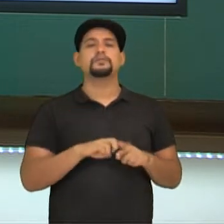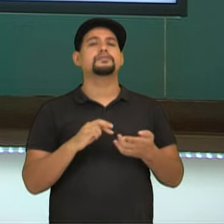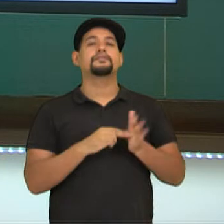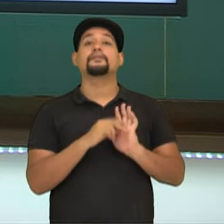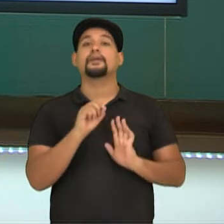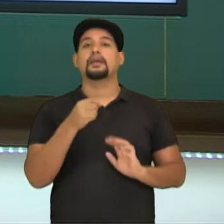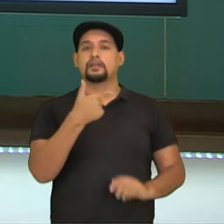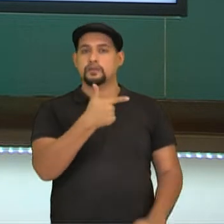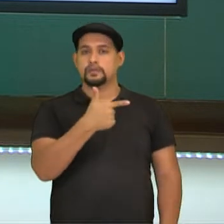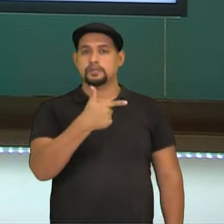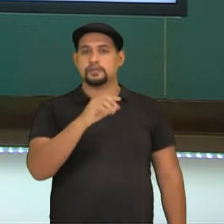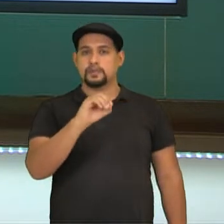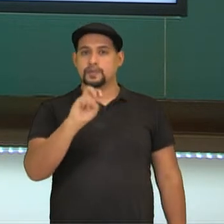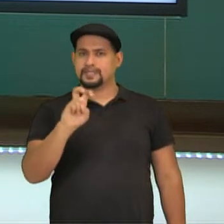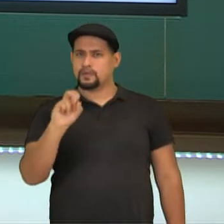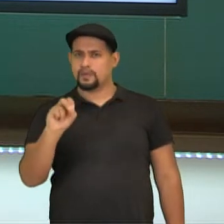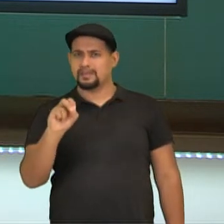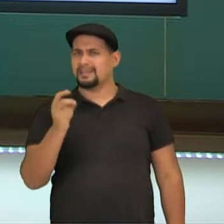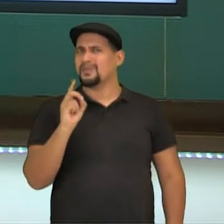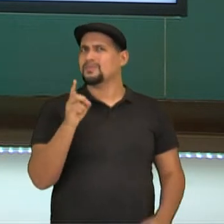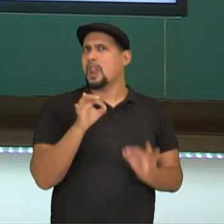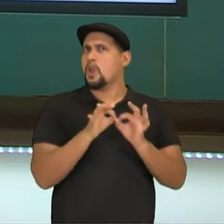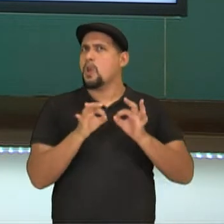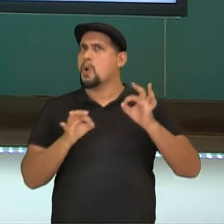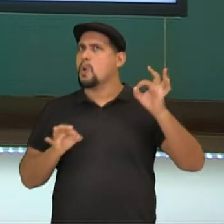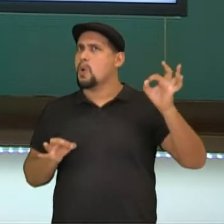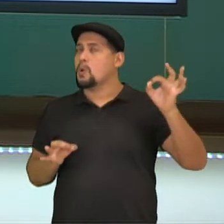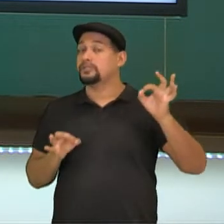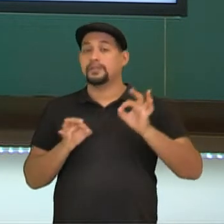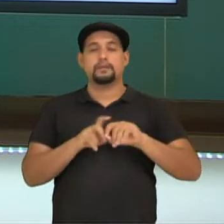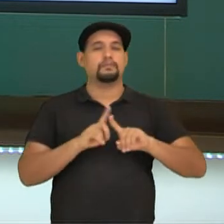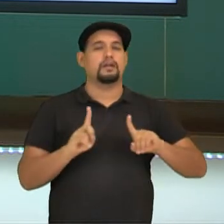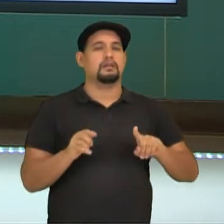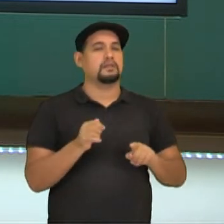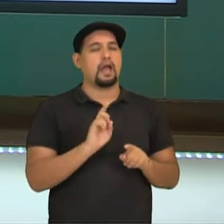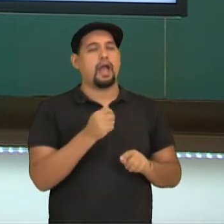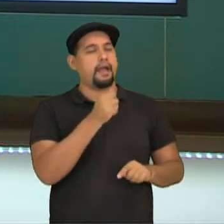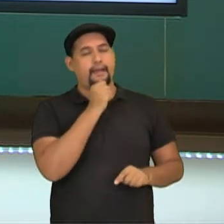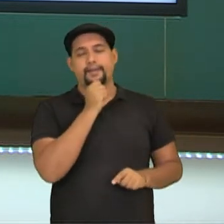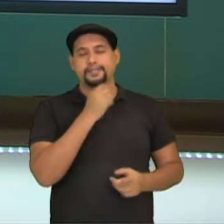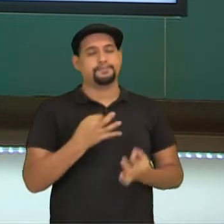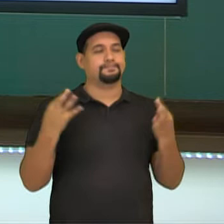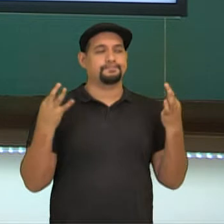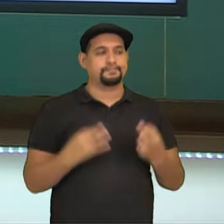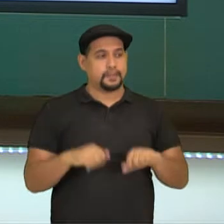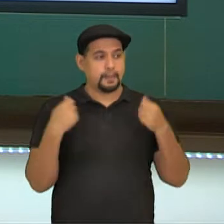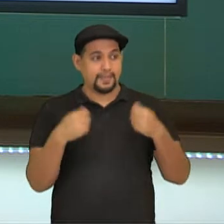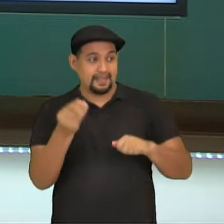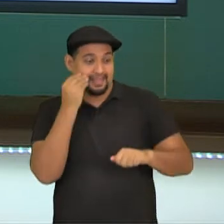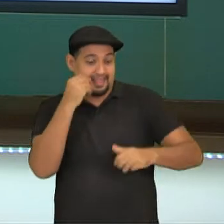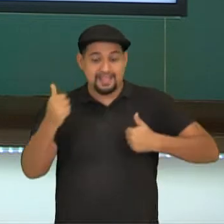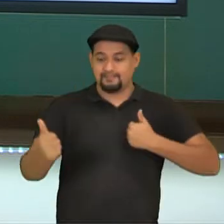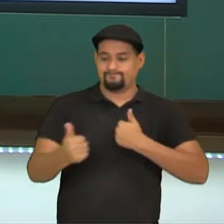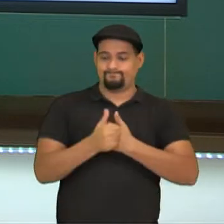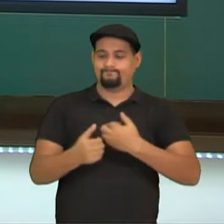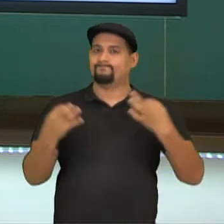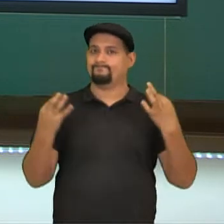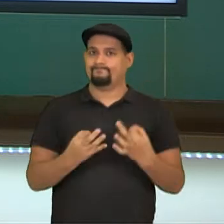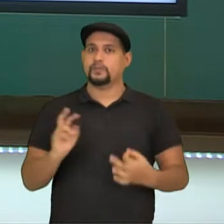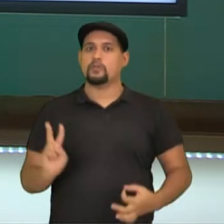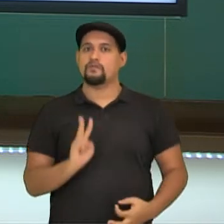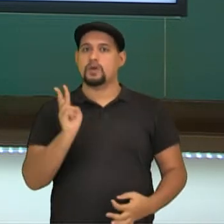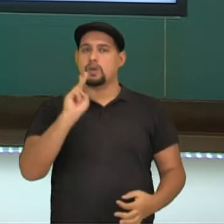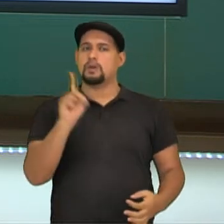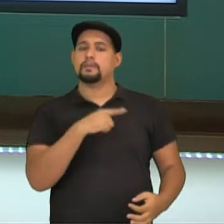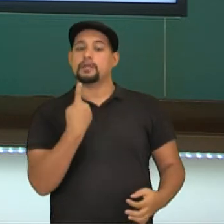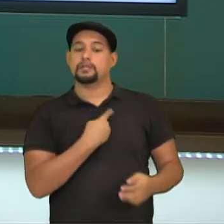seria 2.050. Não está tão longe, mas ainda não está o ideal. Temos que se aproximar ainda mais desse valor para